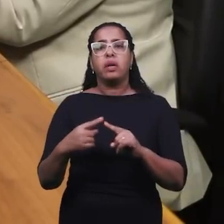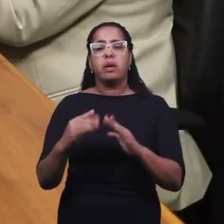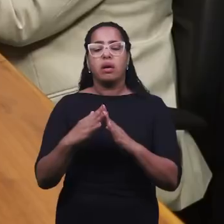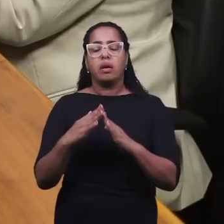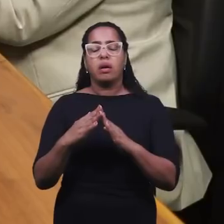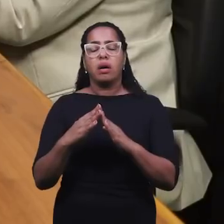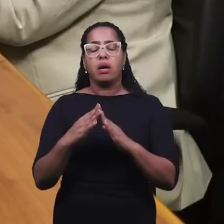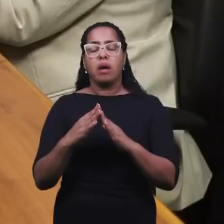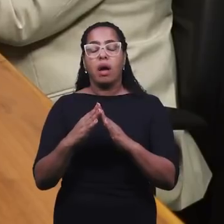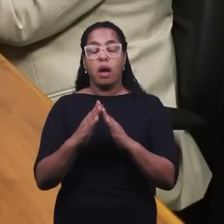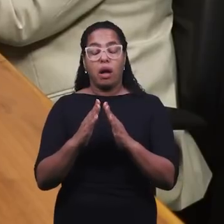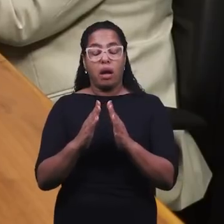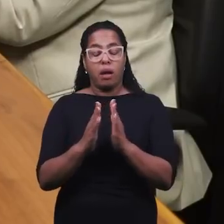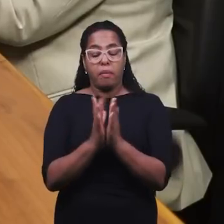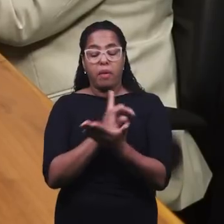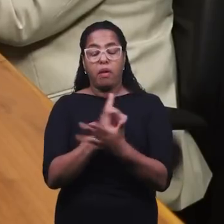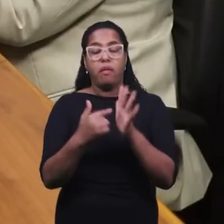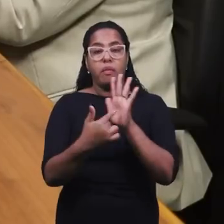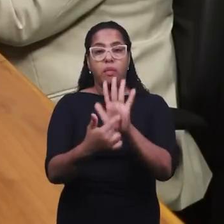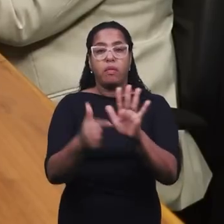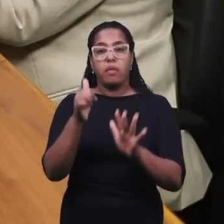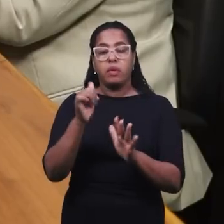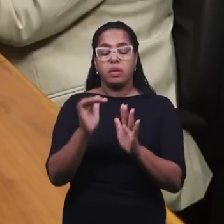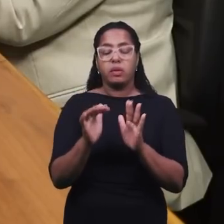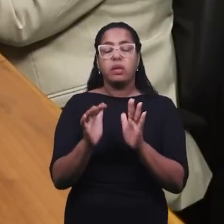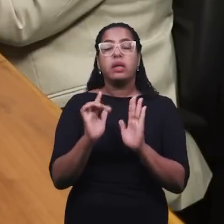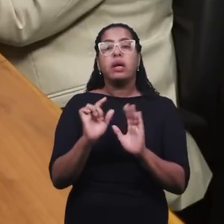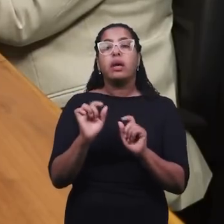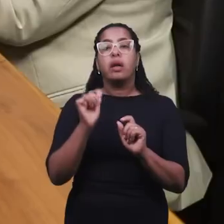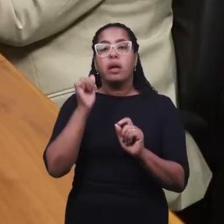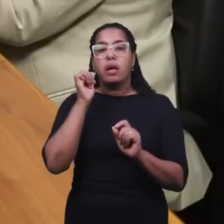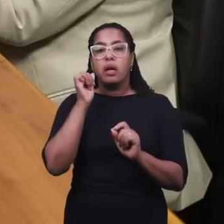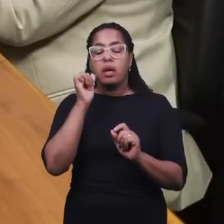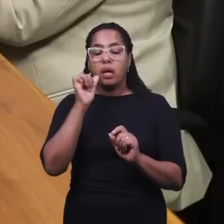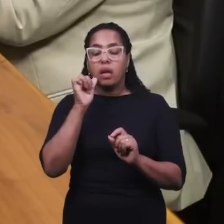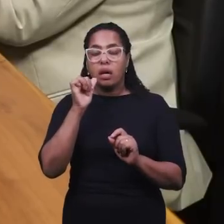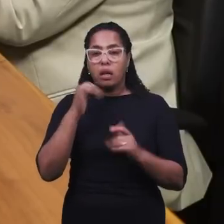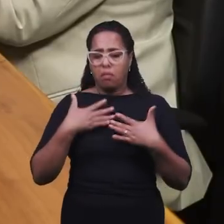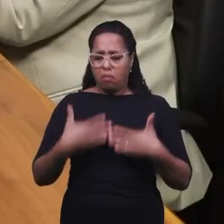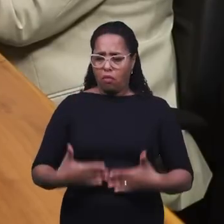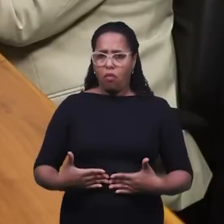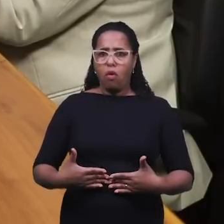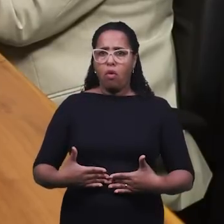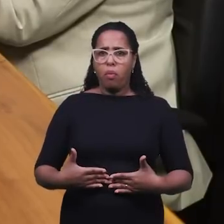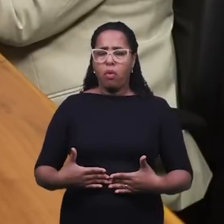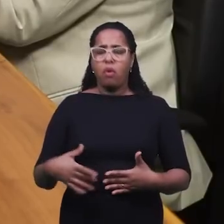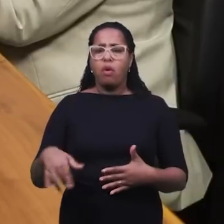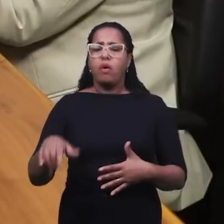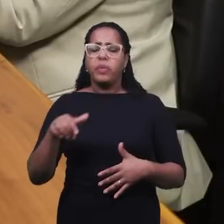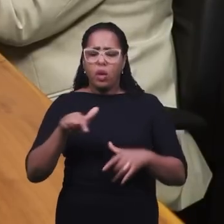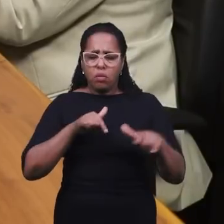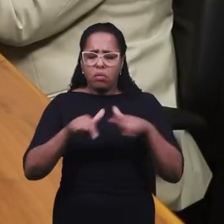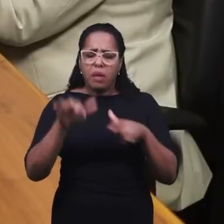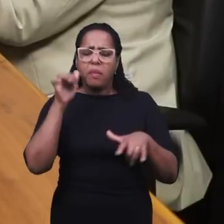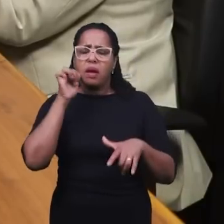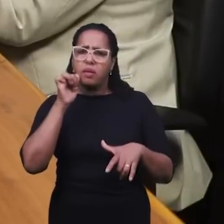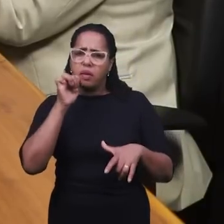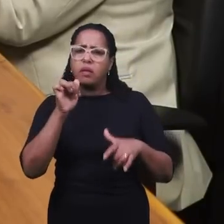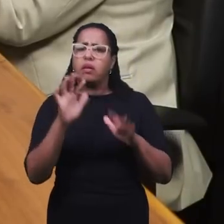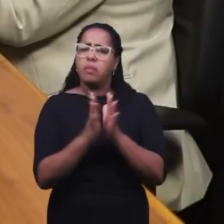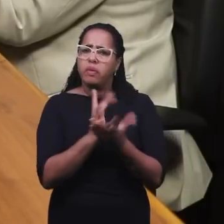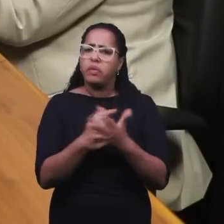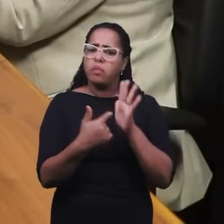funções, claro. São entendeu? úteis. São úteis, claro. Funções extraordinárias dentro da igreja, porque a Bíblia